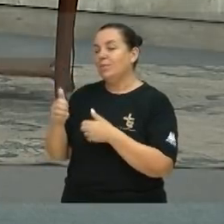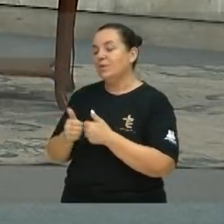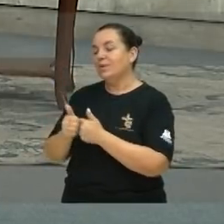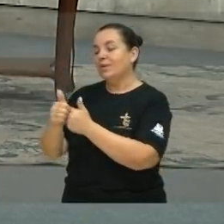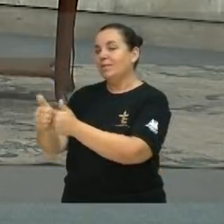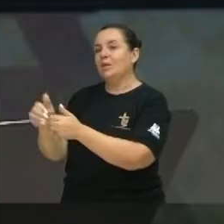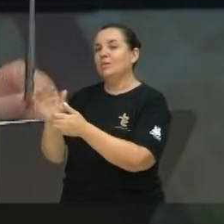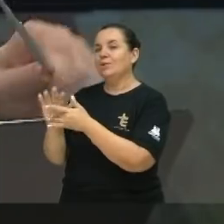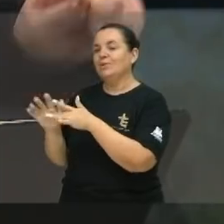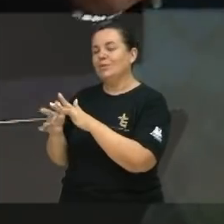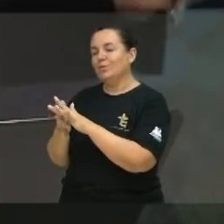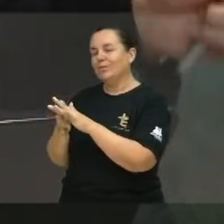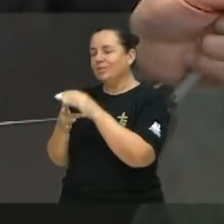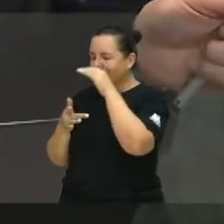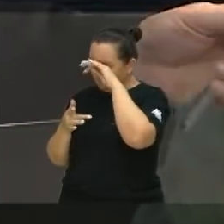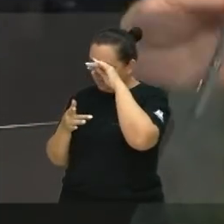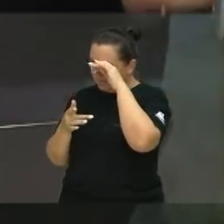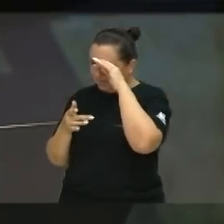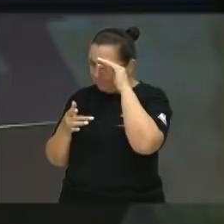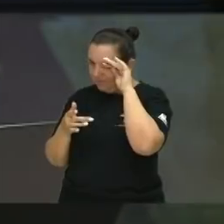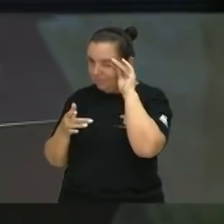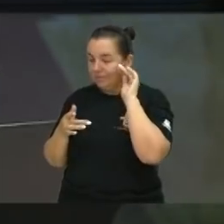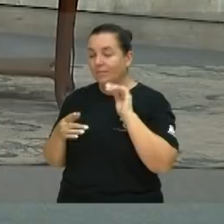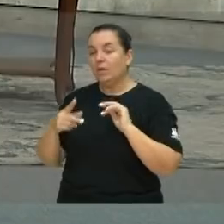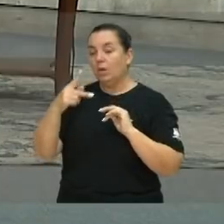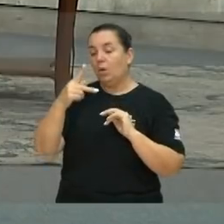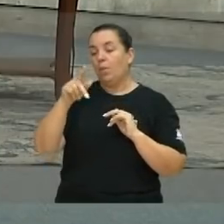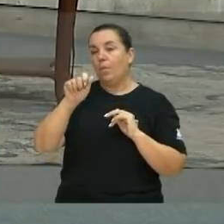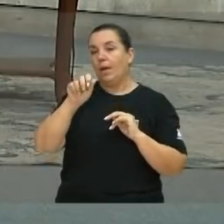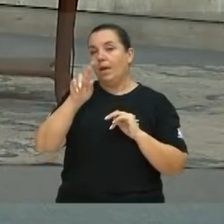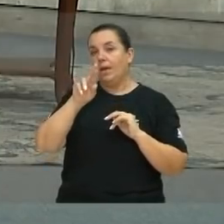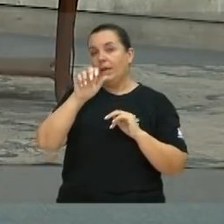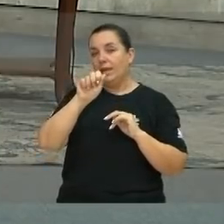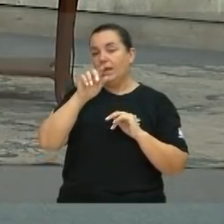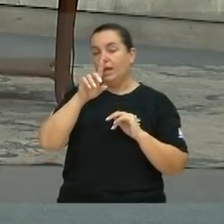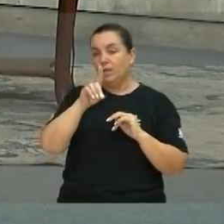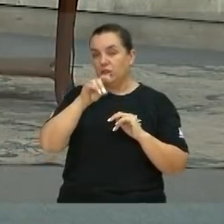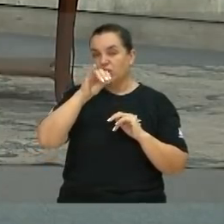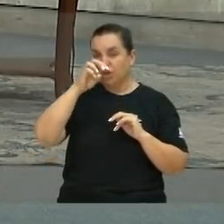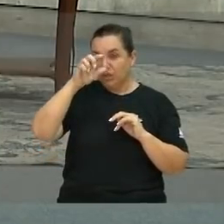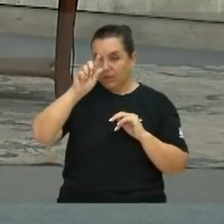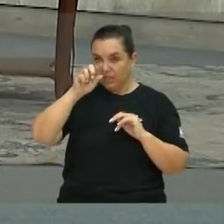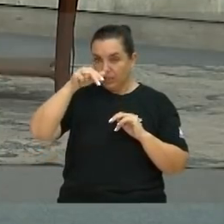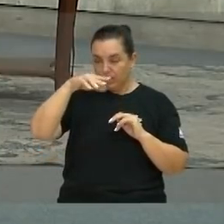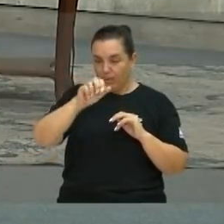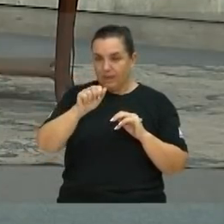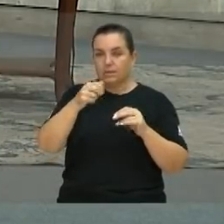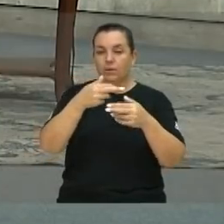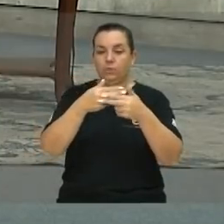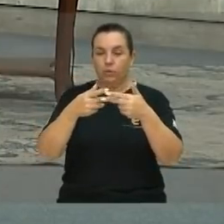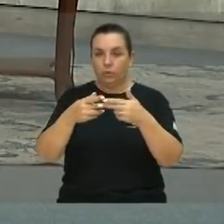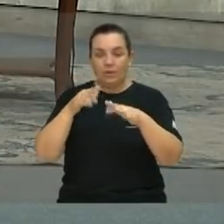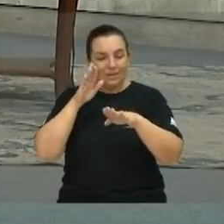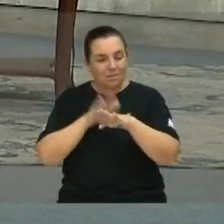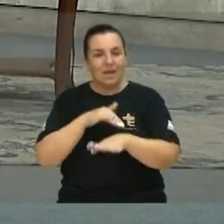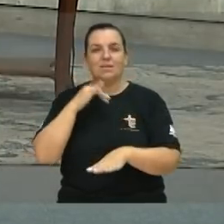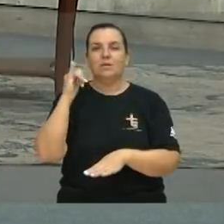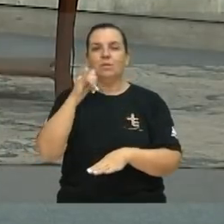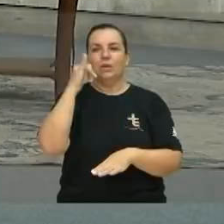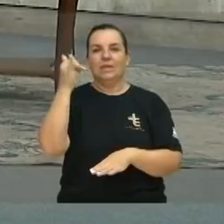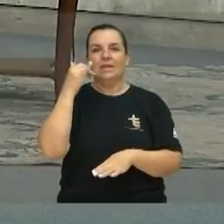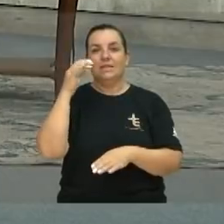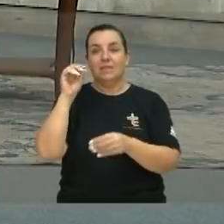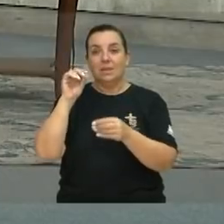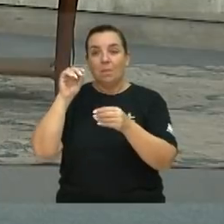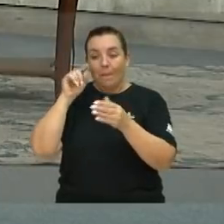seguimento de jesus o paradigma é aqueles elementos fundamentais que assinalam